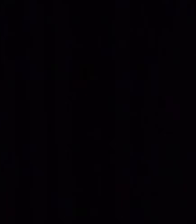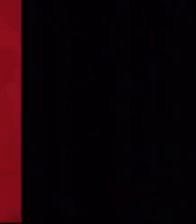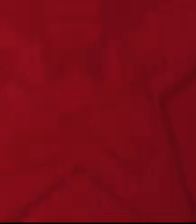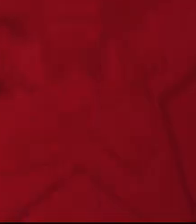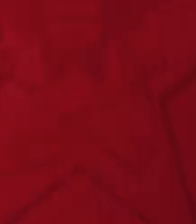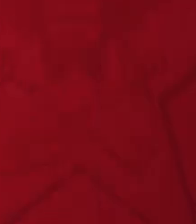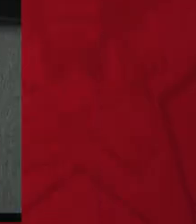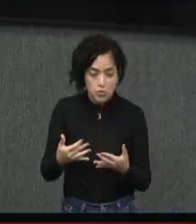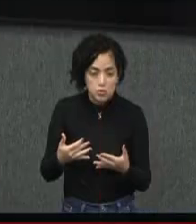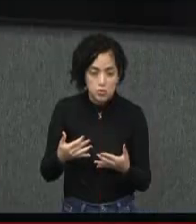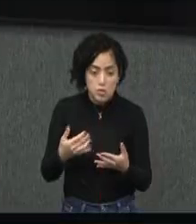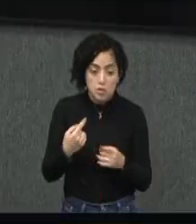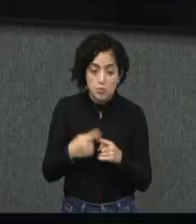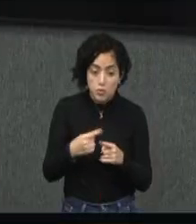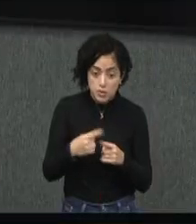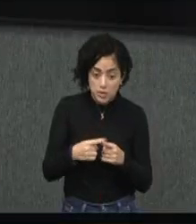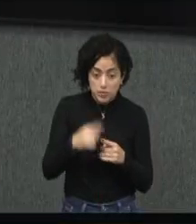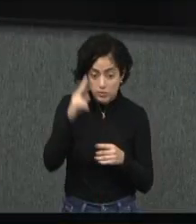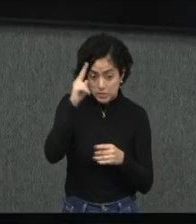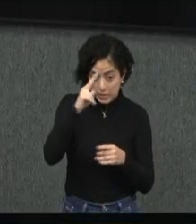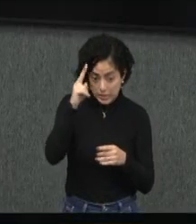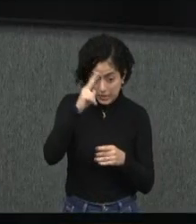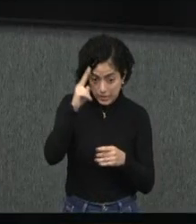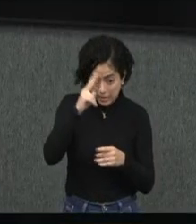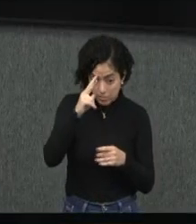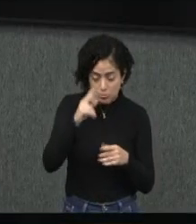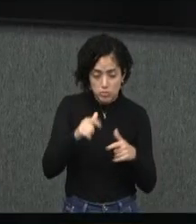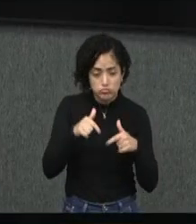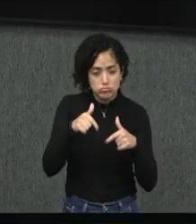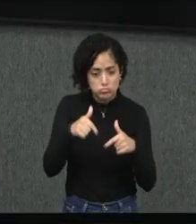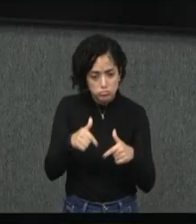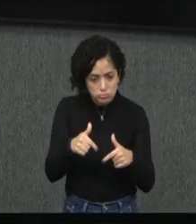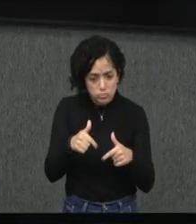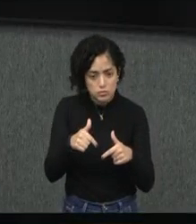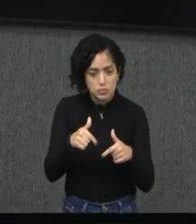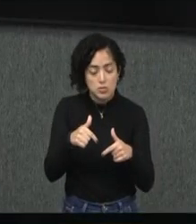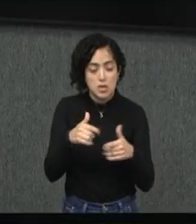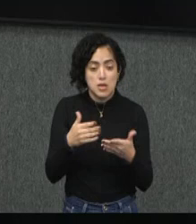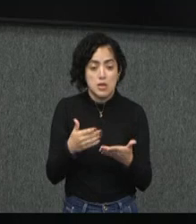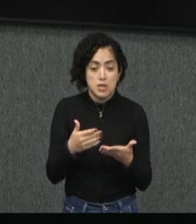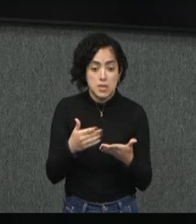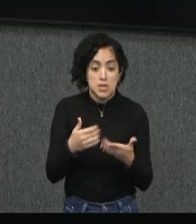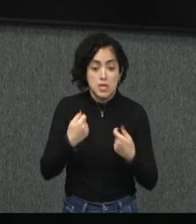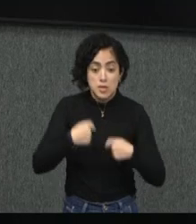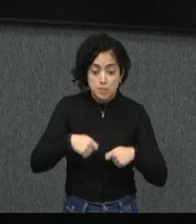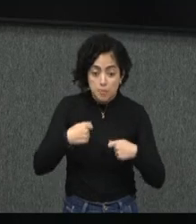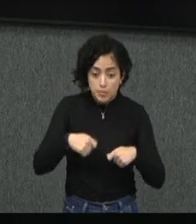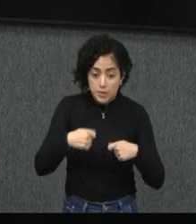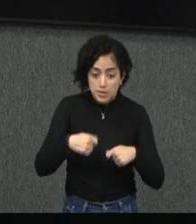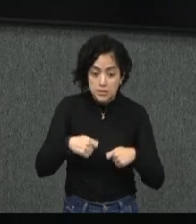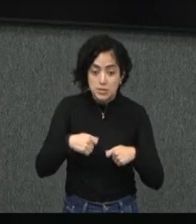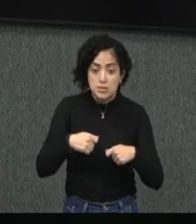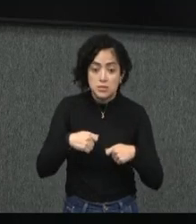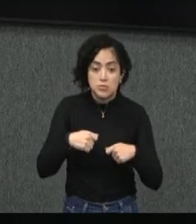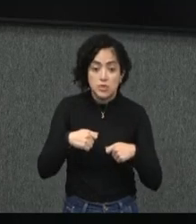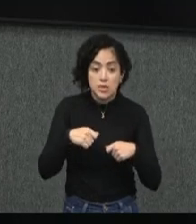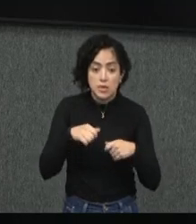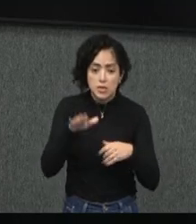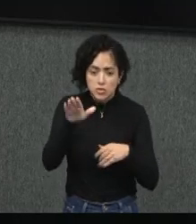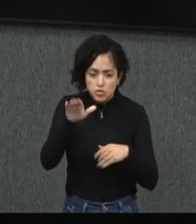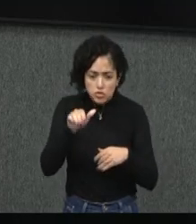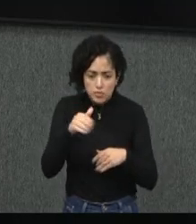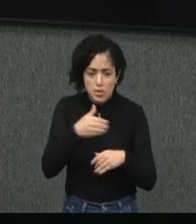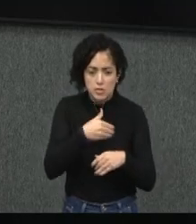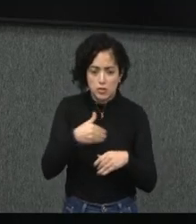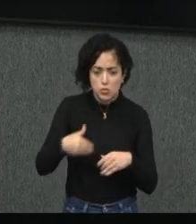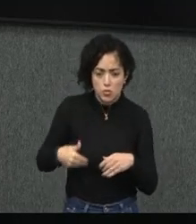sul do Estado. Lembrem do turismo, se posicionem a favor do turismo e possam chamar as instâncias de governança, não